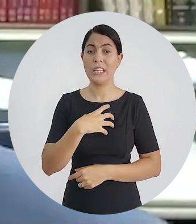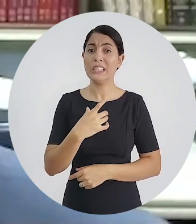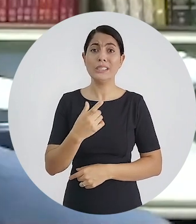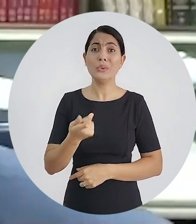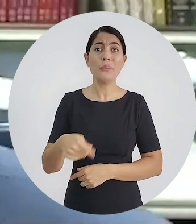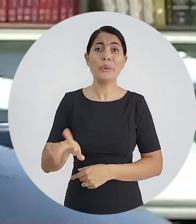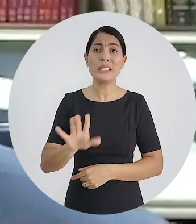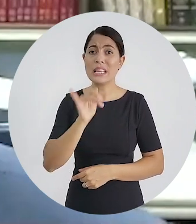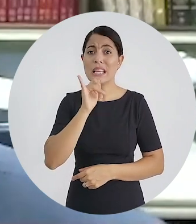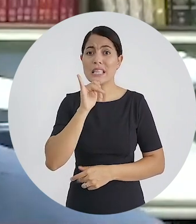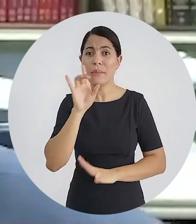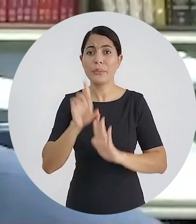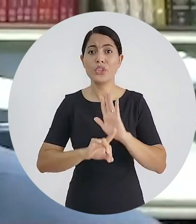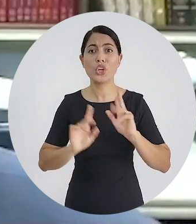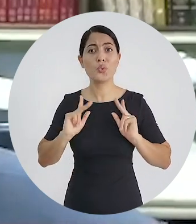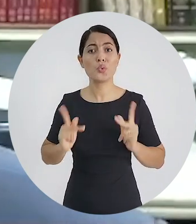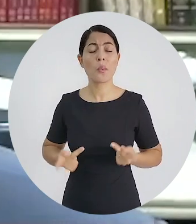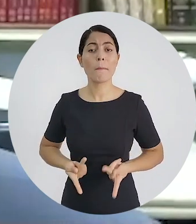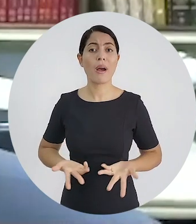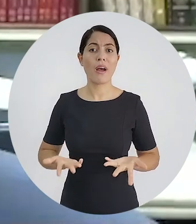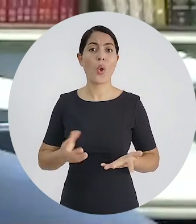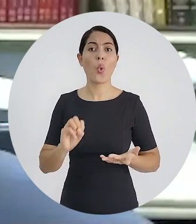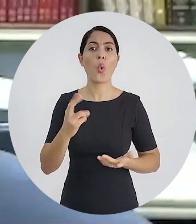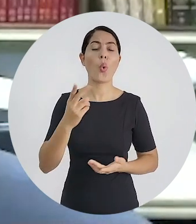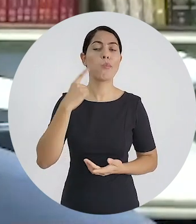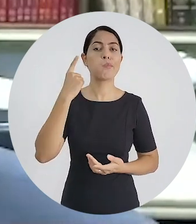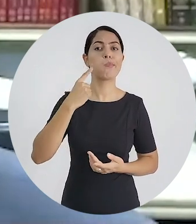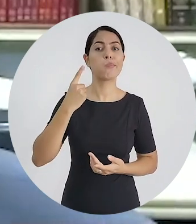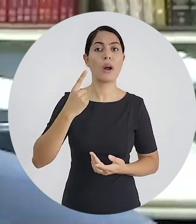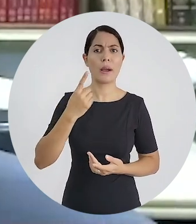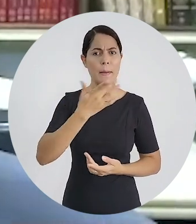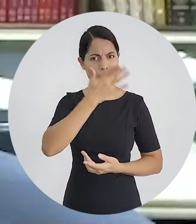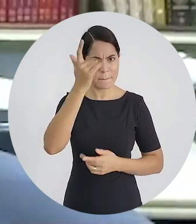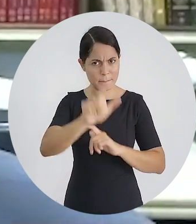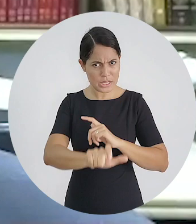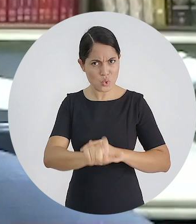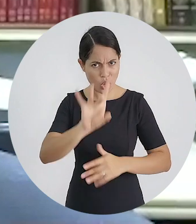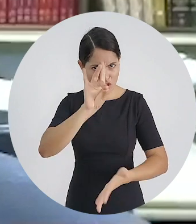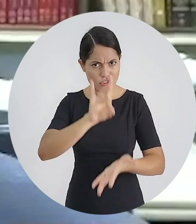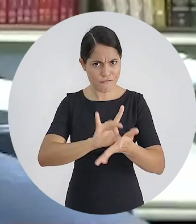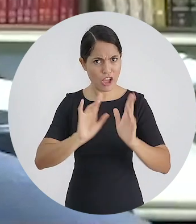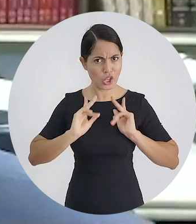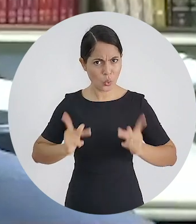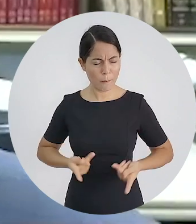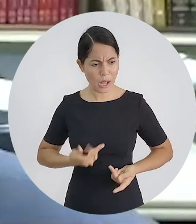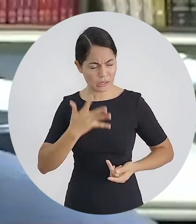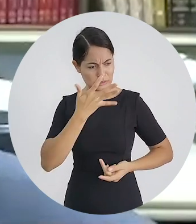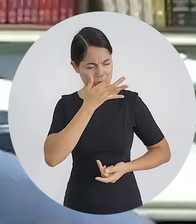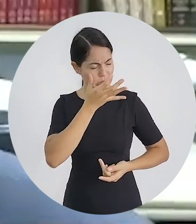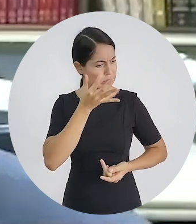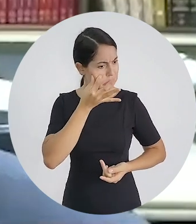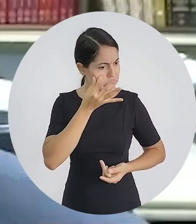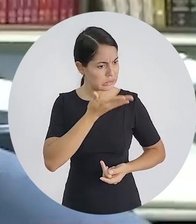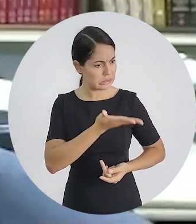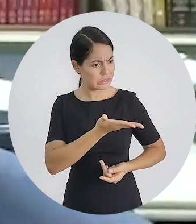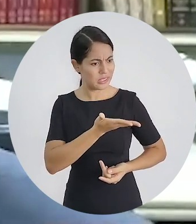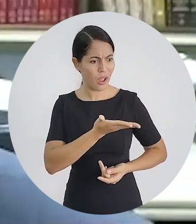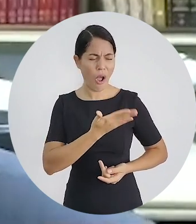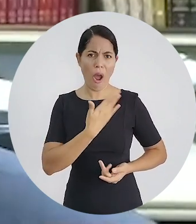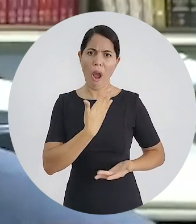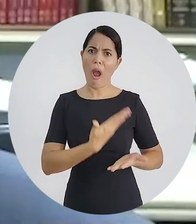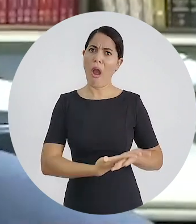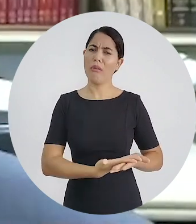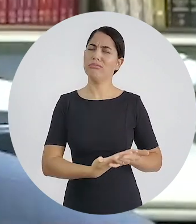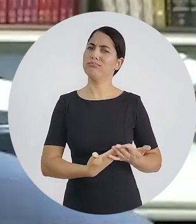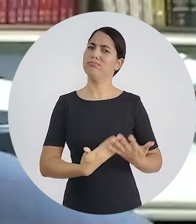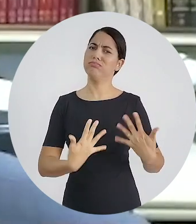ter nenhum crédito em direitos humanos, não precisa ser advogado. Qualquer pessoa que diga eu sou humano se choca com uma situação daquela. Então,